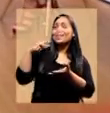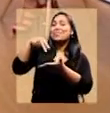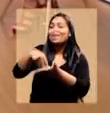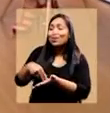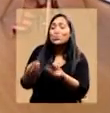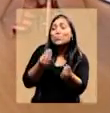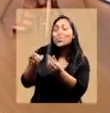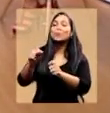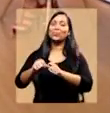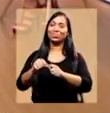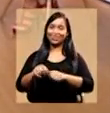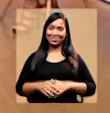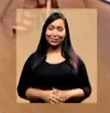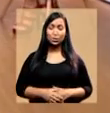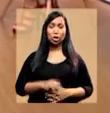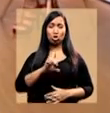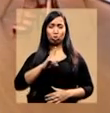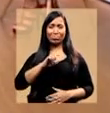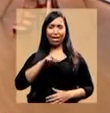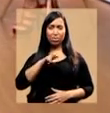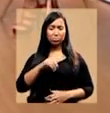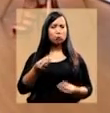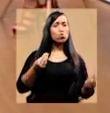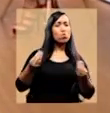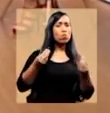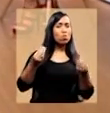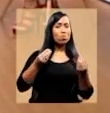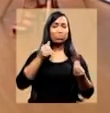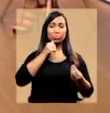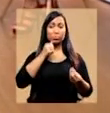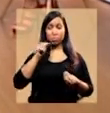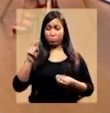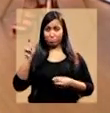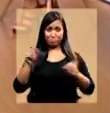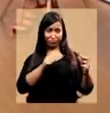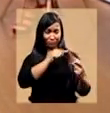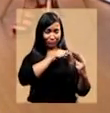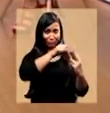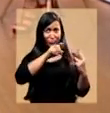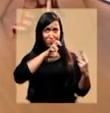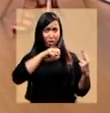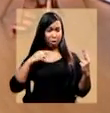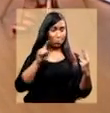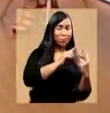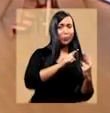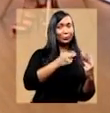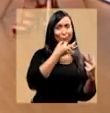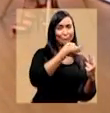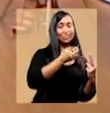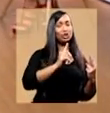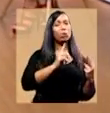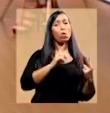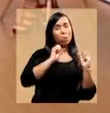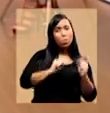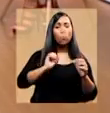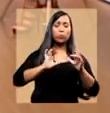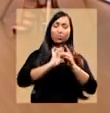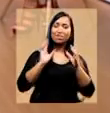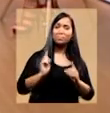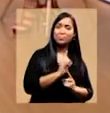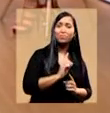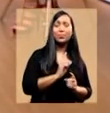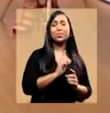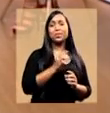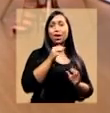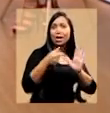chamado a ação, como proceder? Doutora Dálice, aquele ditado antigo que em briga de marido e mulher não se mete a colher, é isso mesmo ou pode se meter,